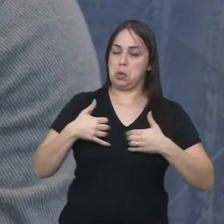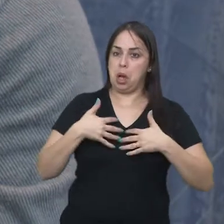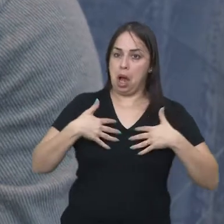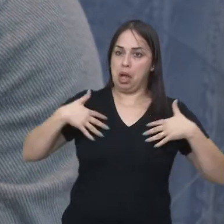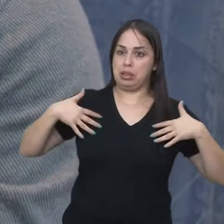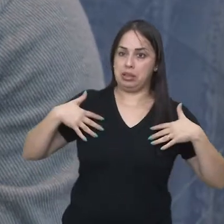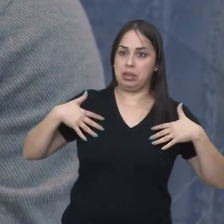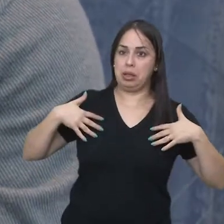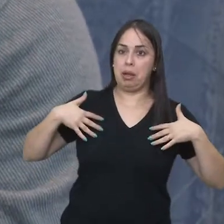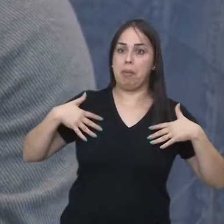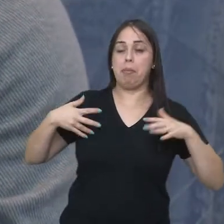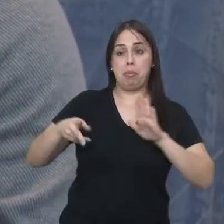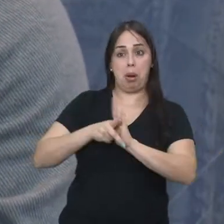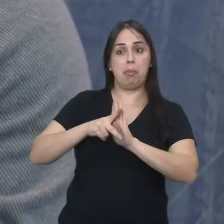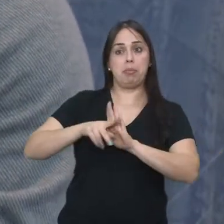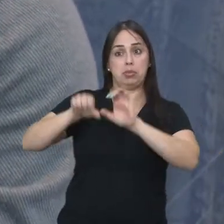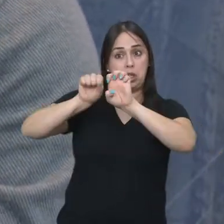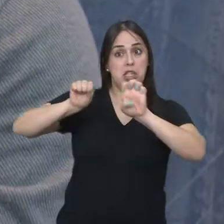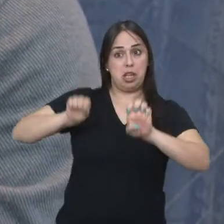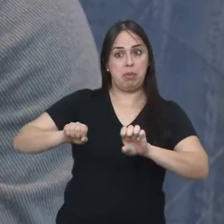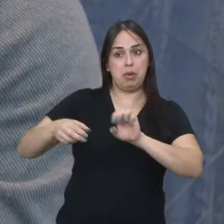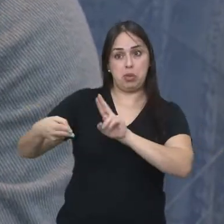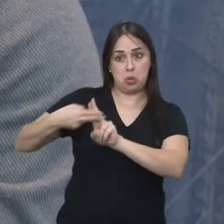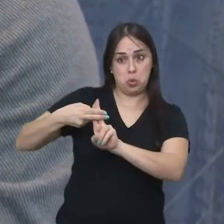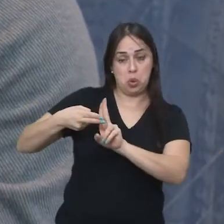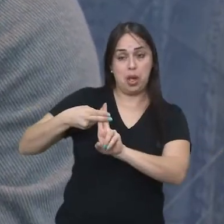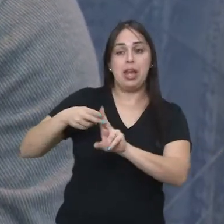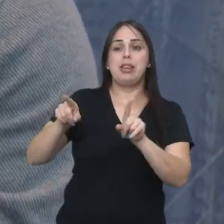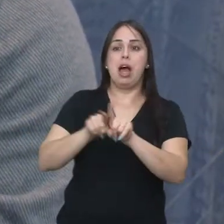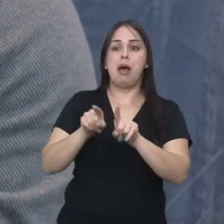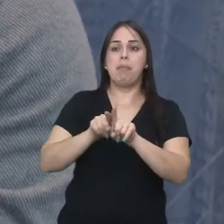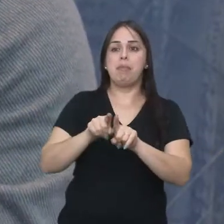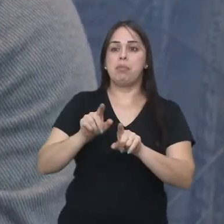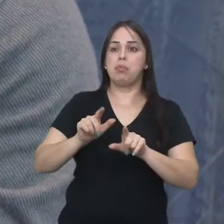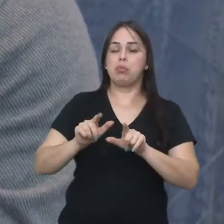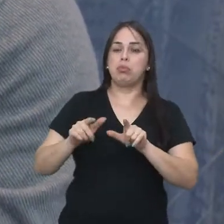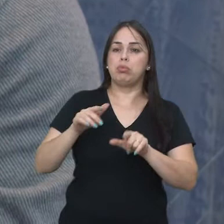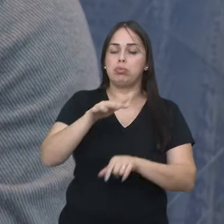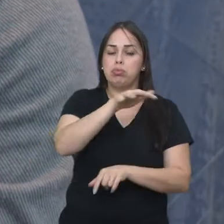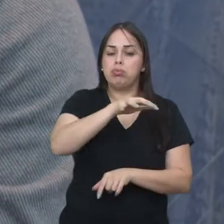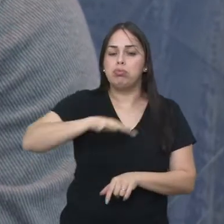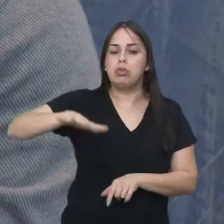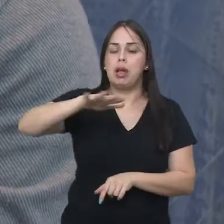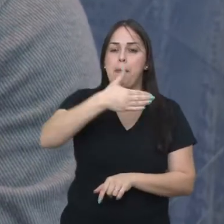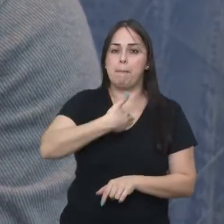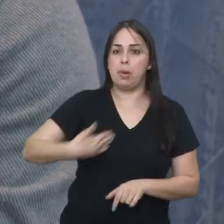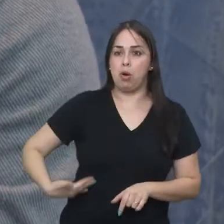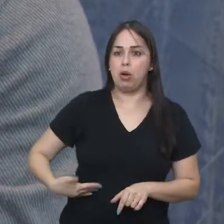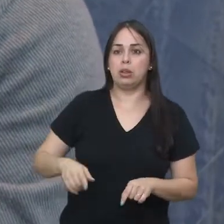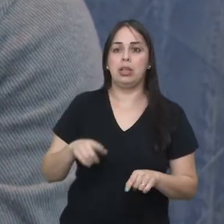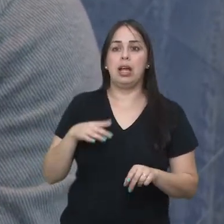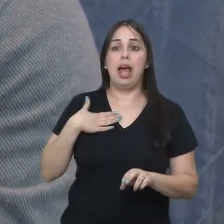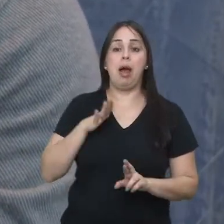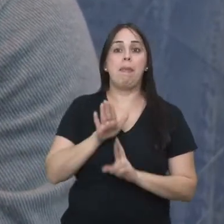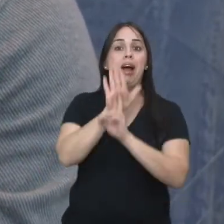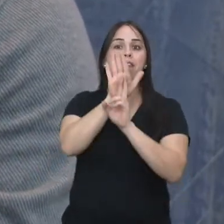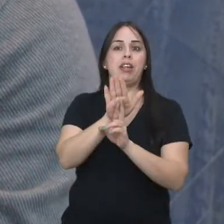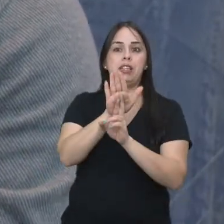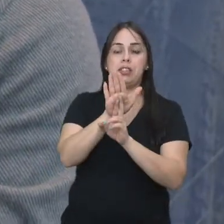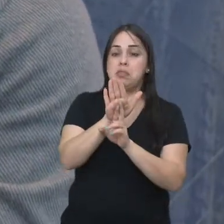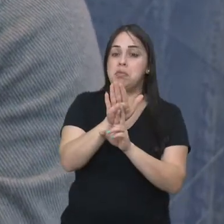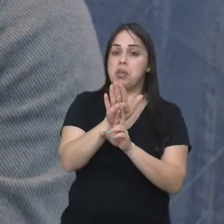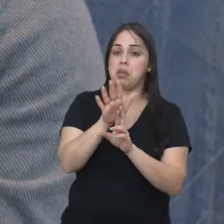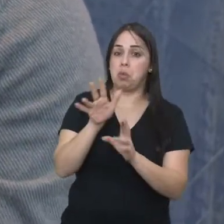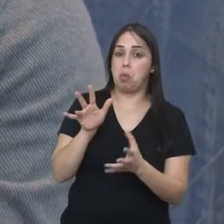orgulho para o sistema de saúde brasileiro e para os serviços públicos brasileiros em geral, Ele é exemplo no mundo